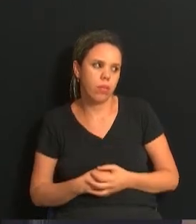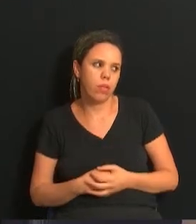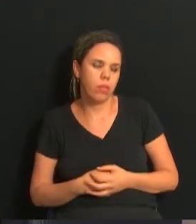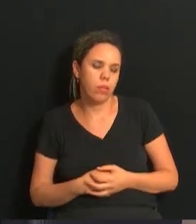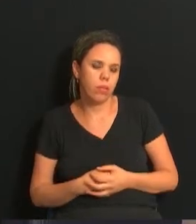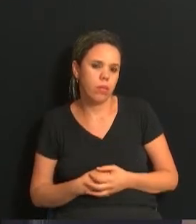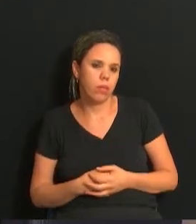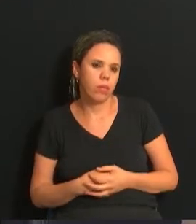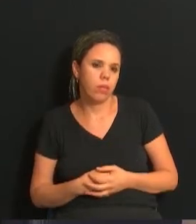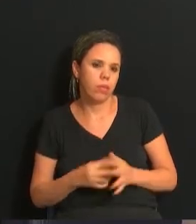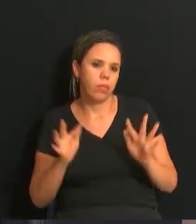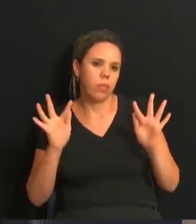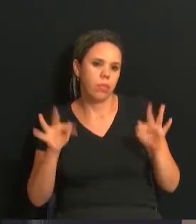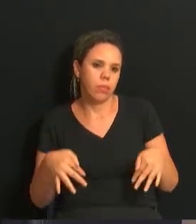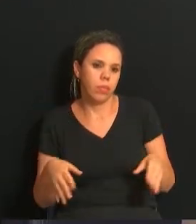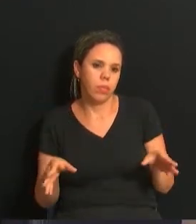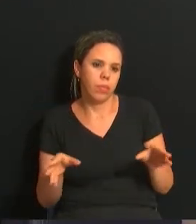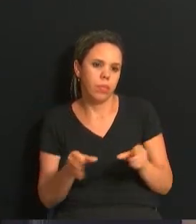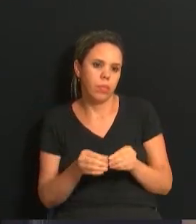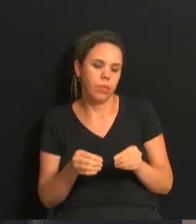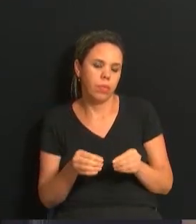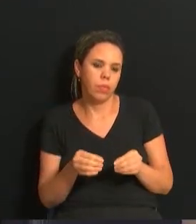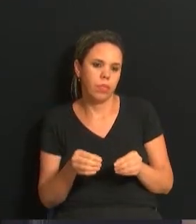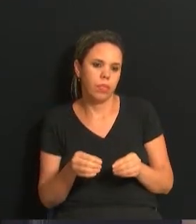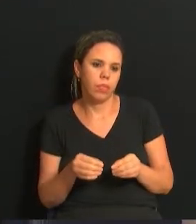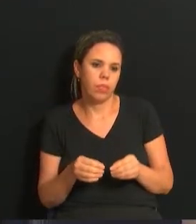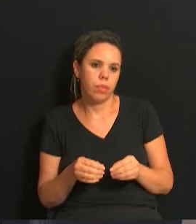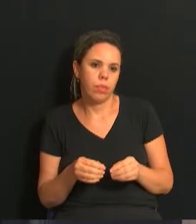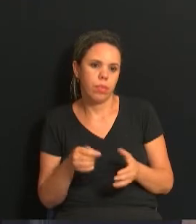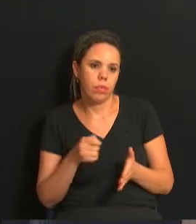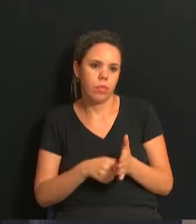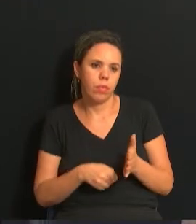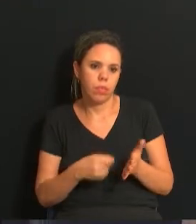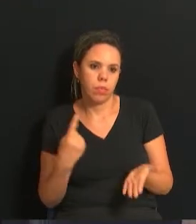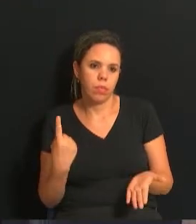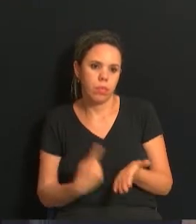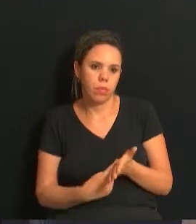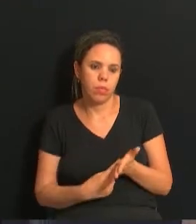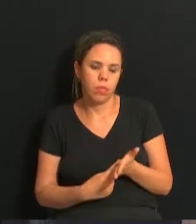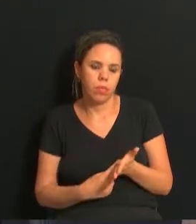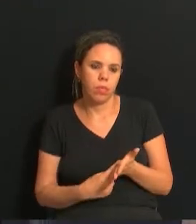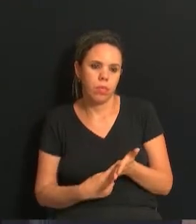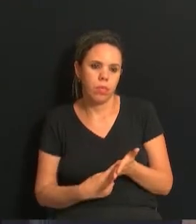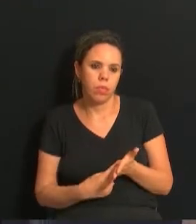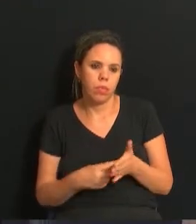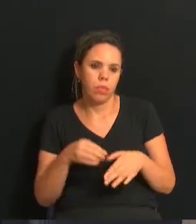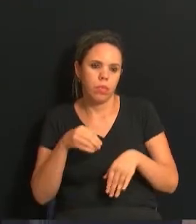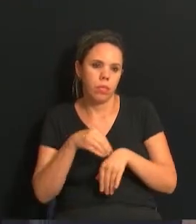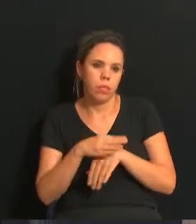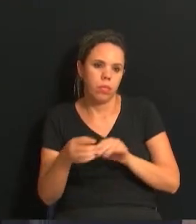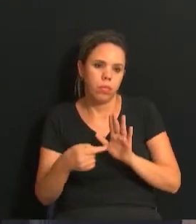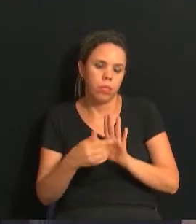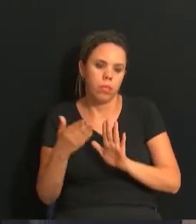caminhando aqui para o final, esses são os encaminhamentos e a gente se compromete a trazer aqui